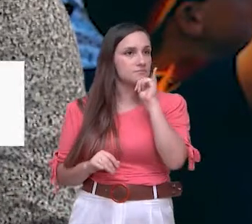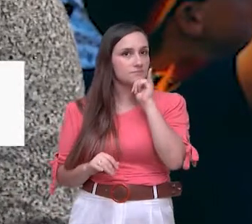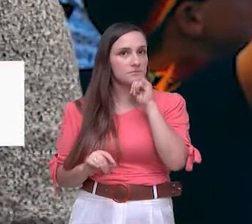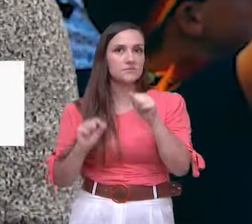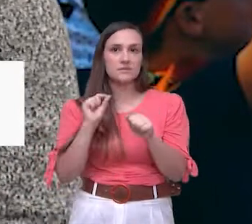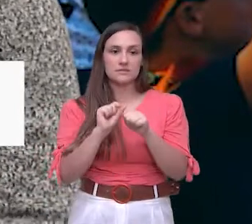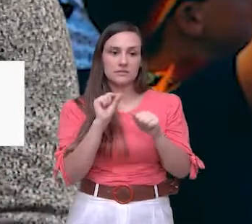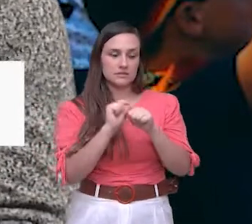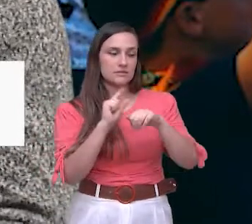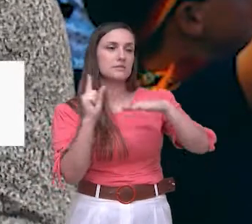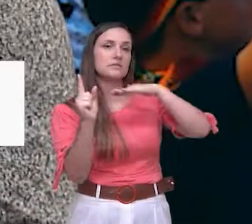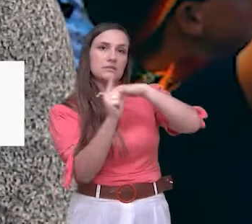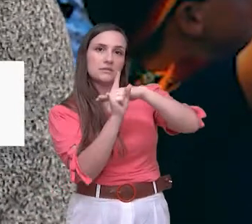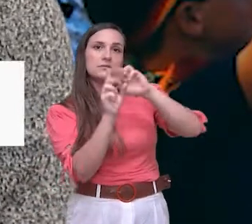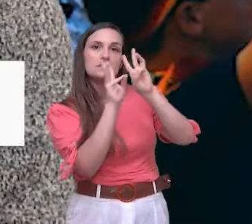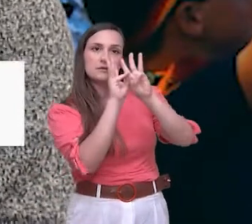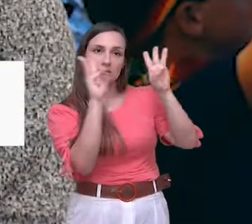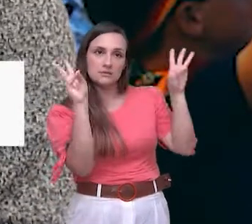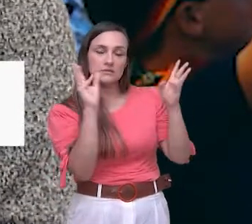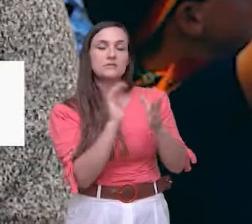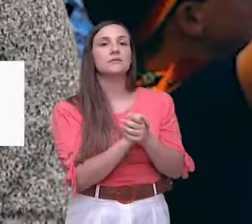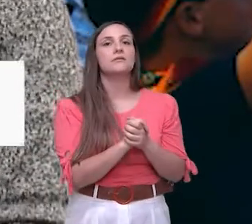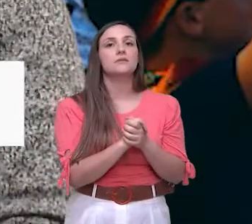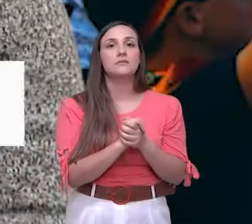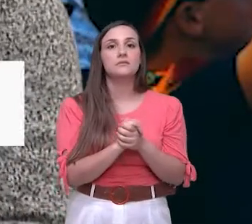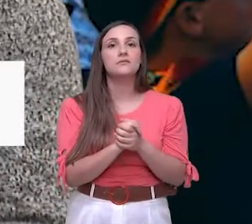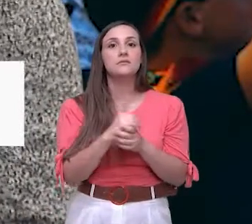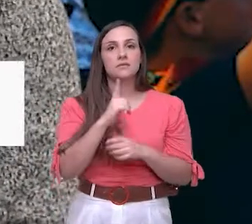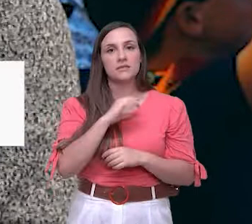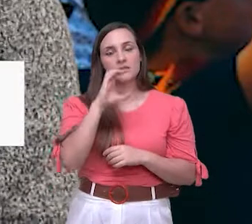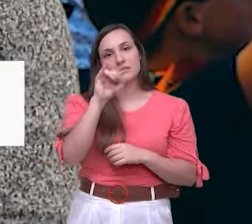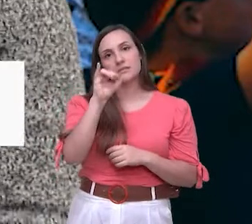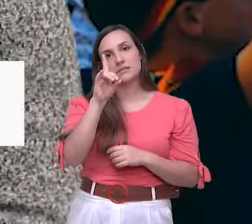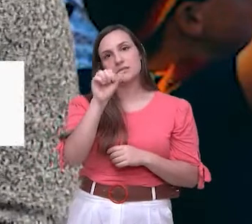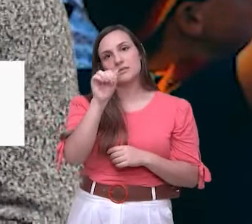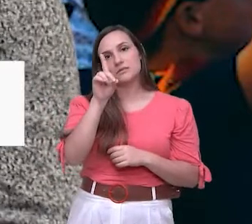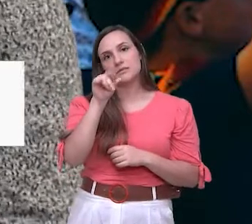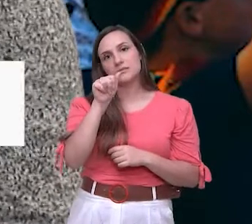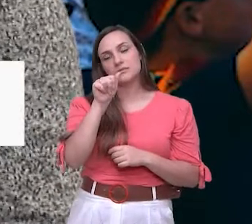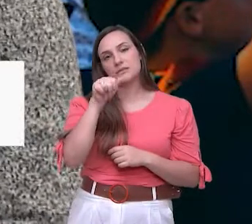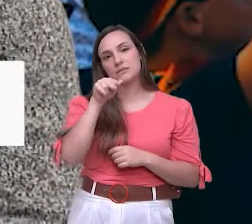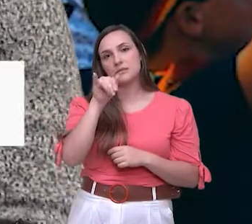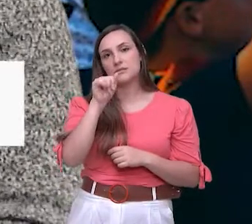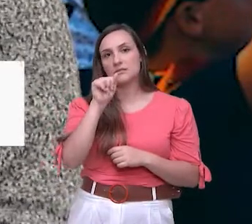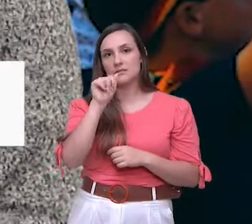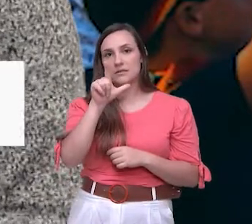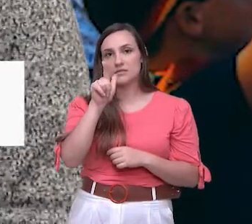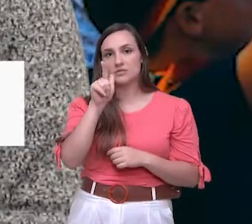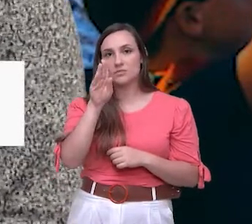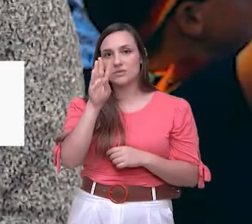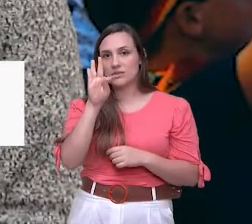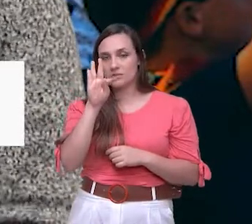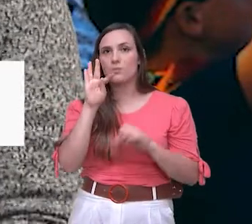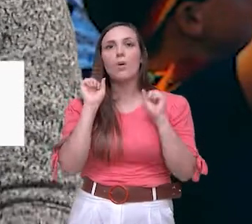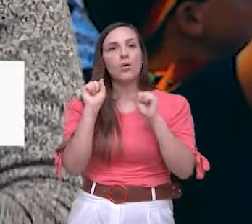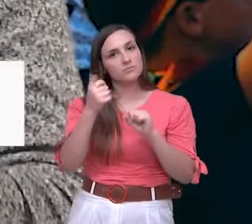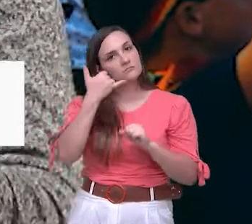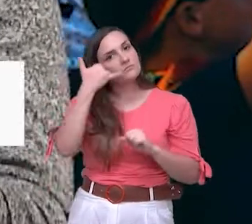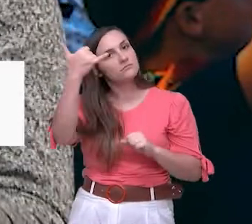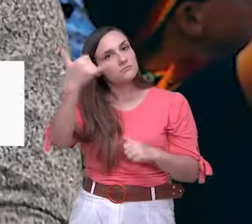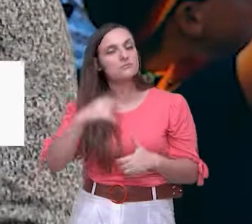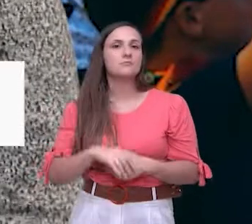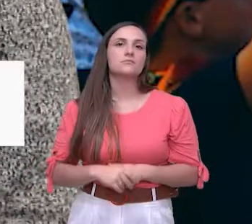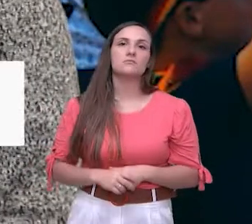de diversas formas eu sento tenho atendimento virtual então tem o nosso e-mail o nosso site que é o cidadania LGBT